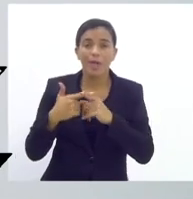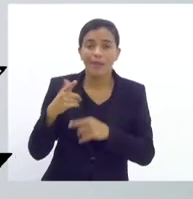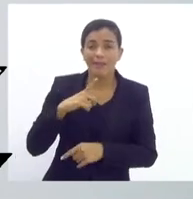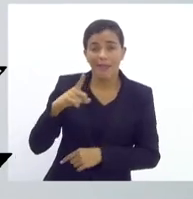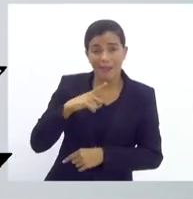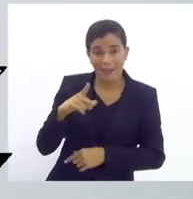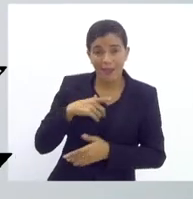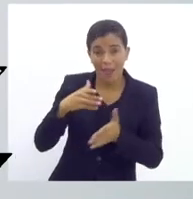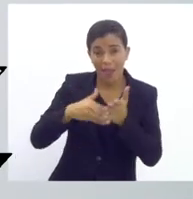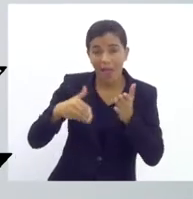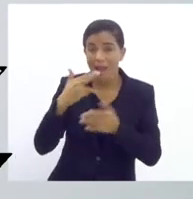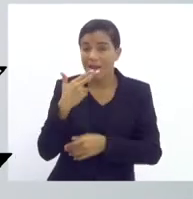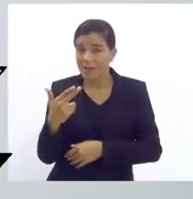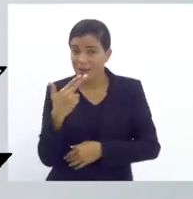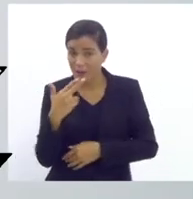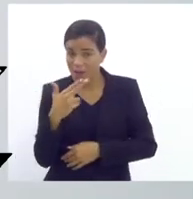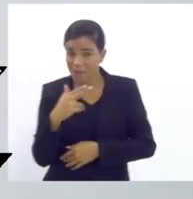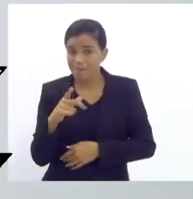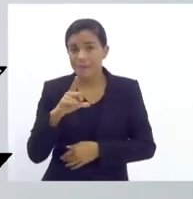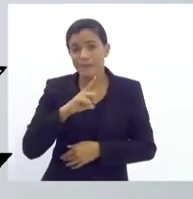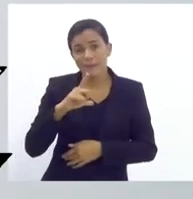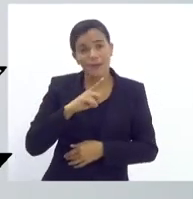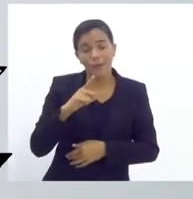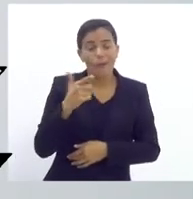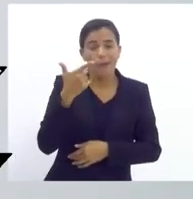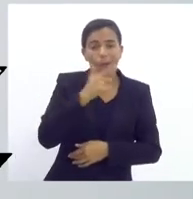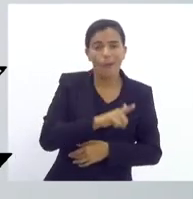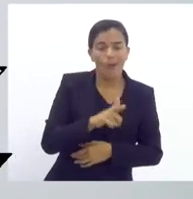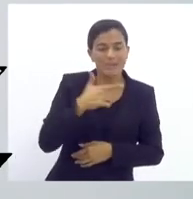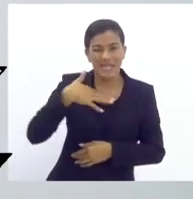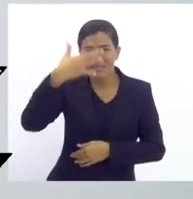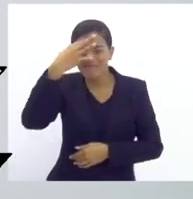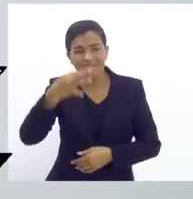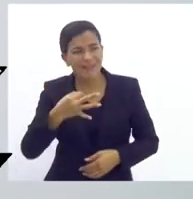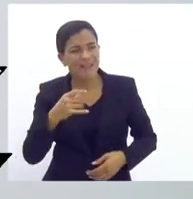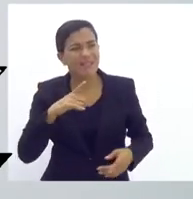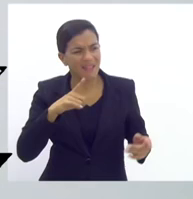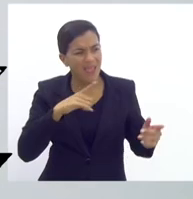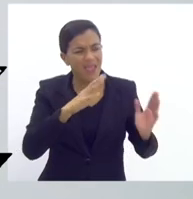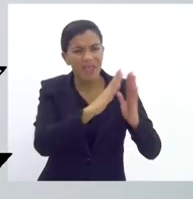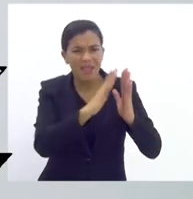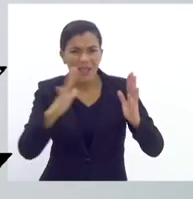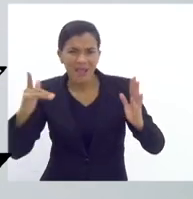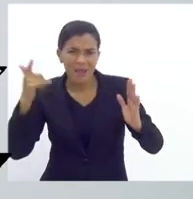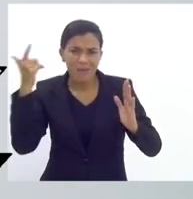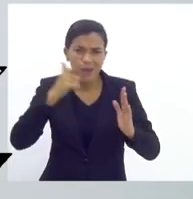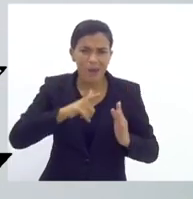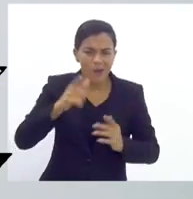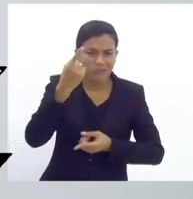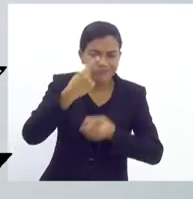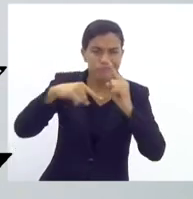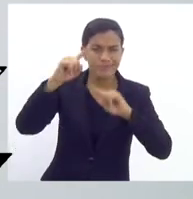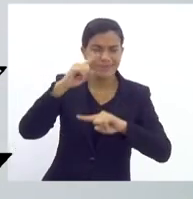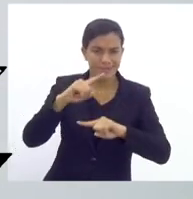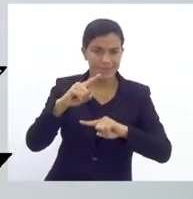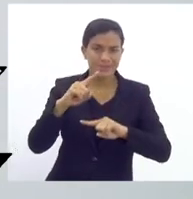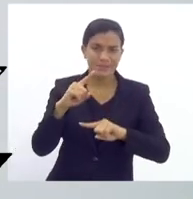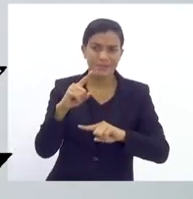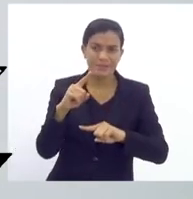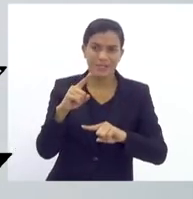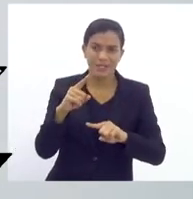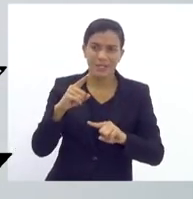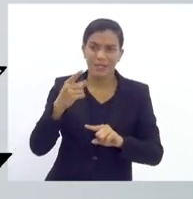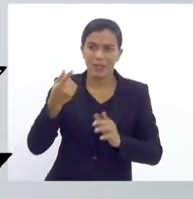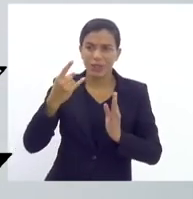você tem a barreira da língua normalmente você não consegue entender que existe um procedimento para tentativa de Recuperação é